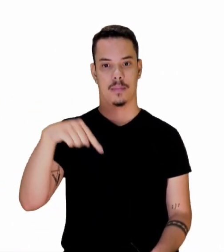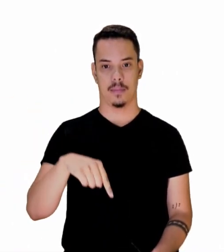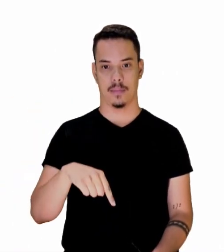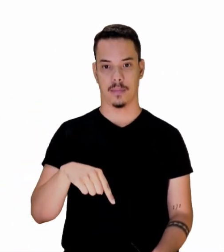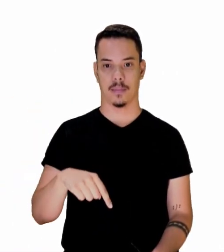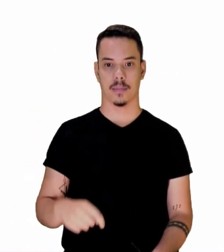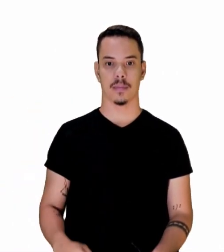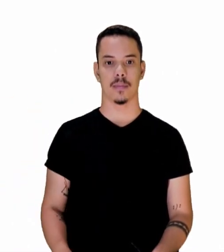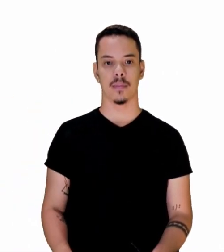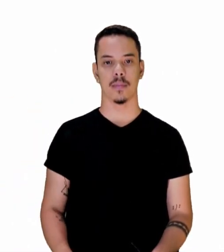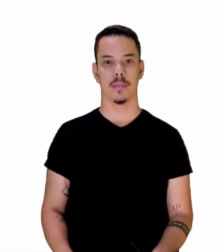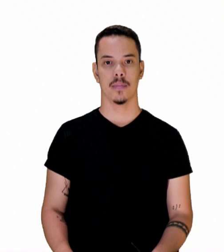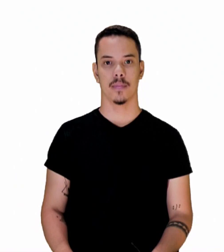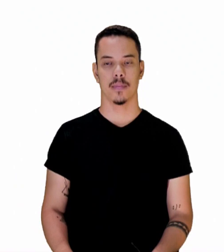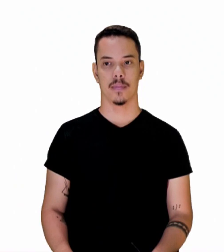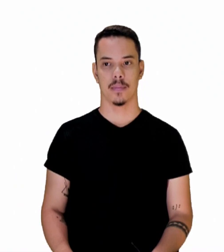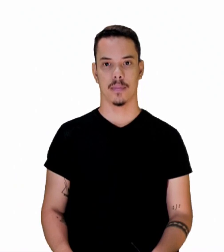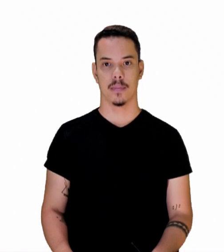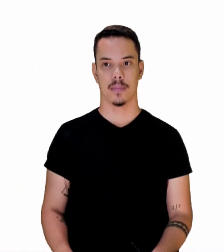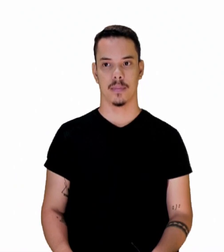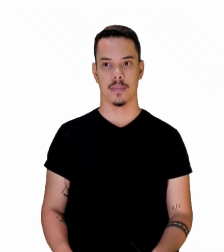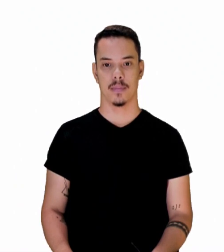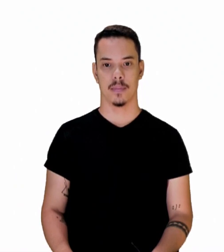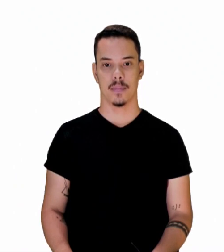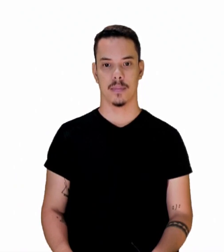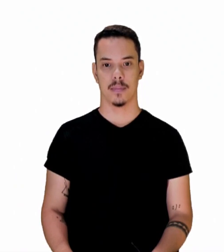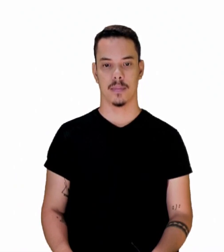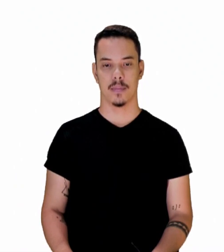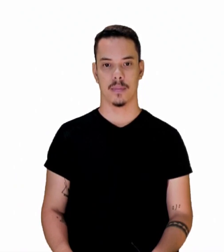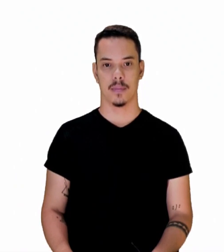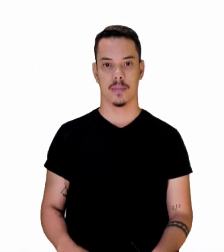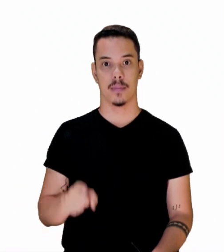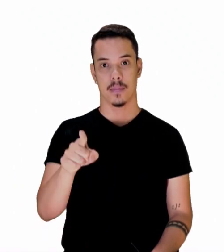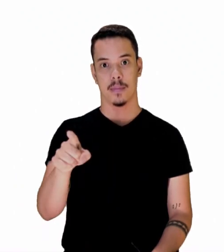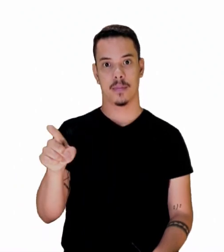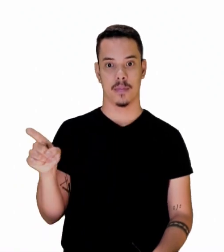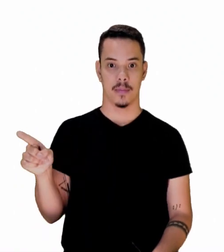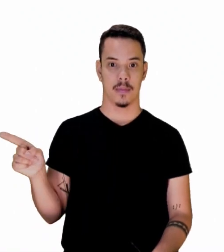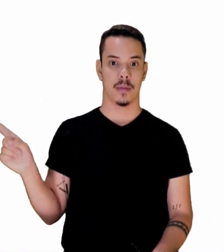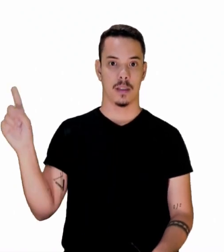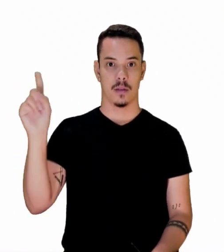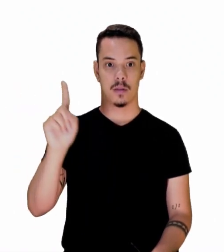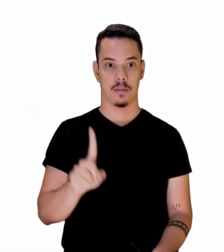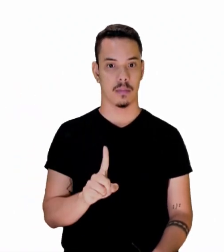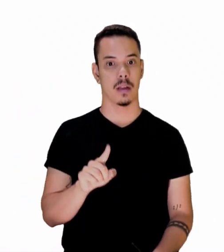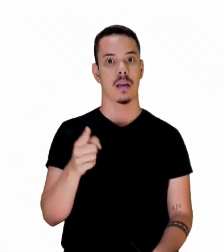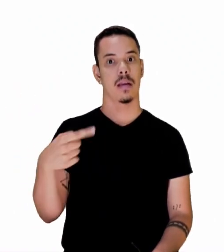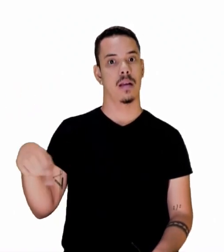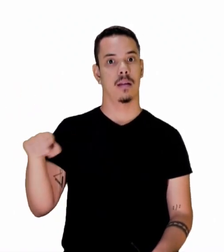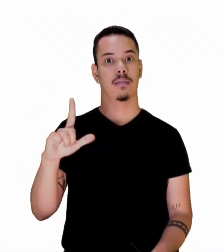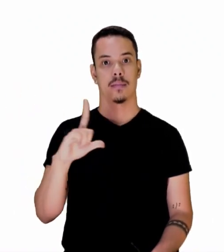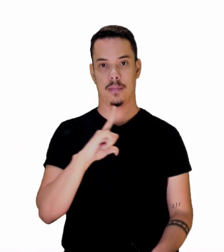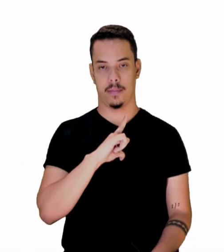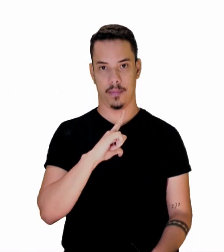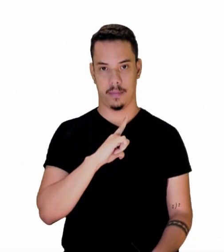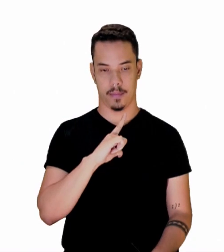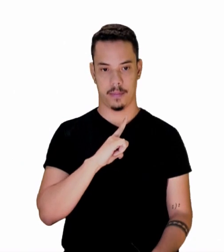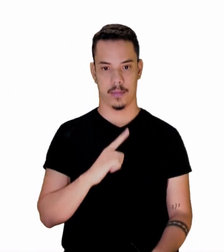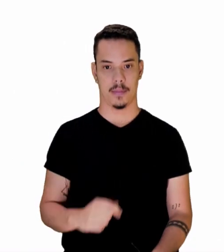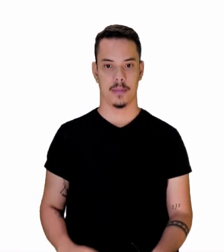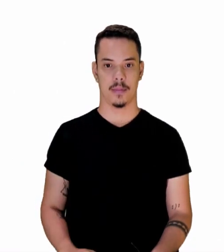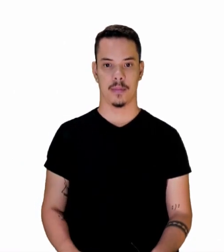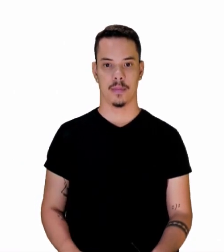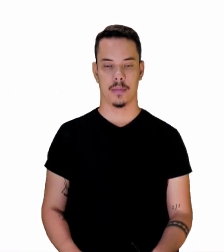vêm, tá bom? Ó, eles vêm, eles têm, tá bom? Para